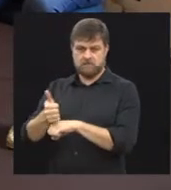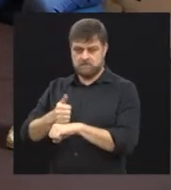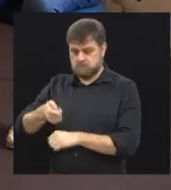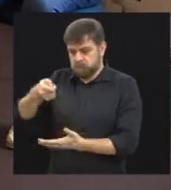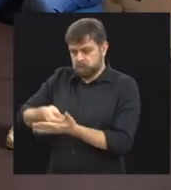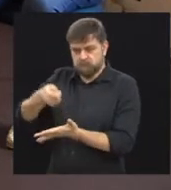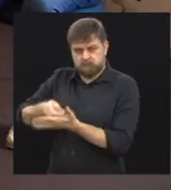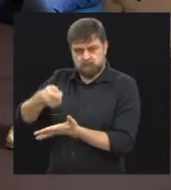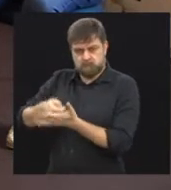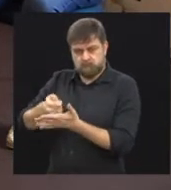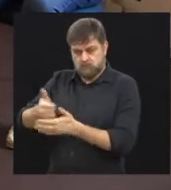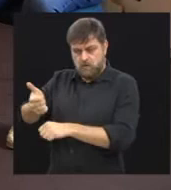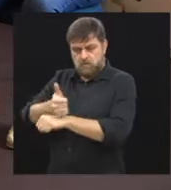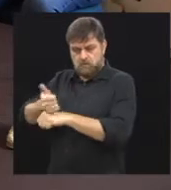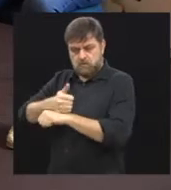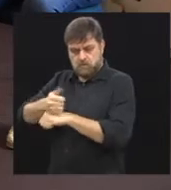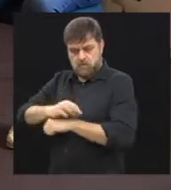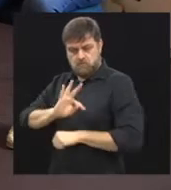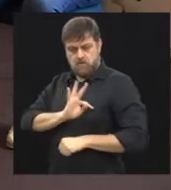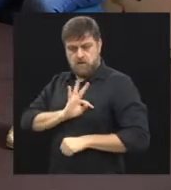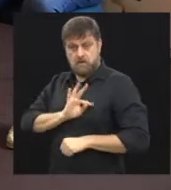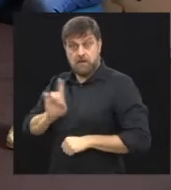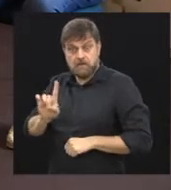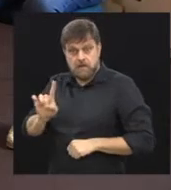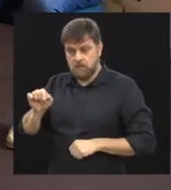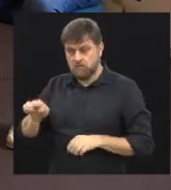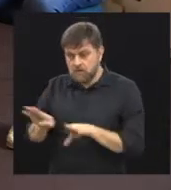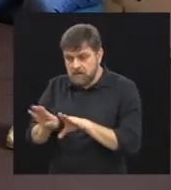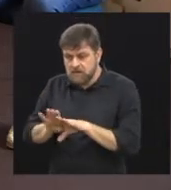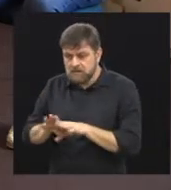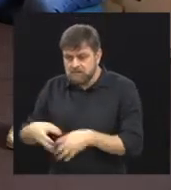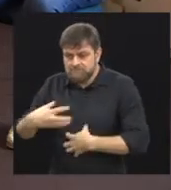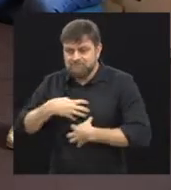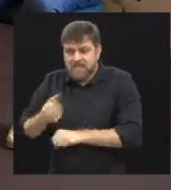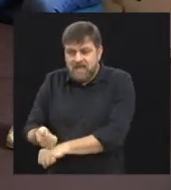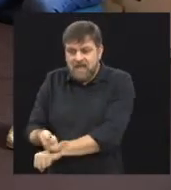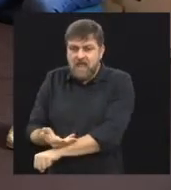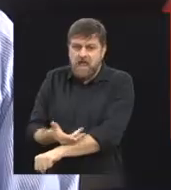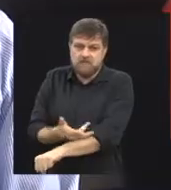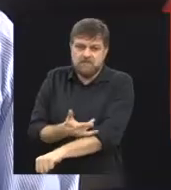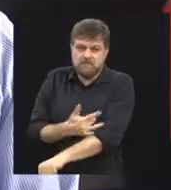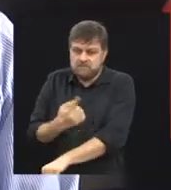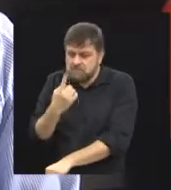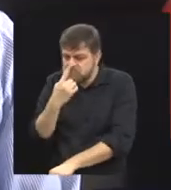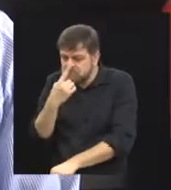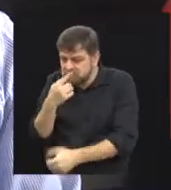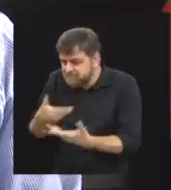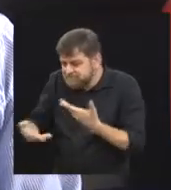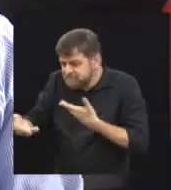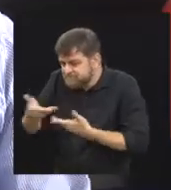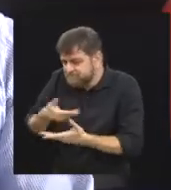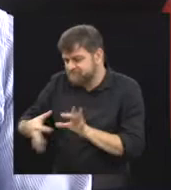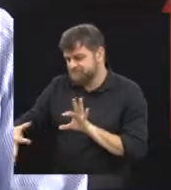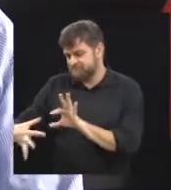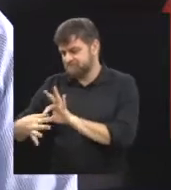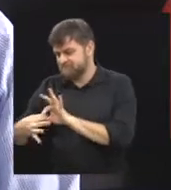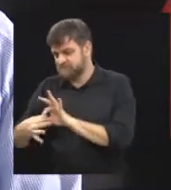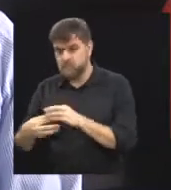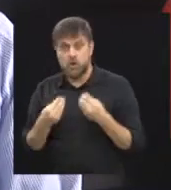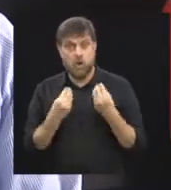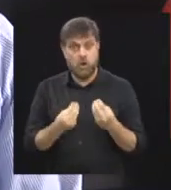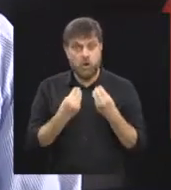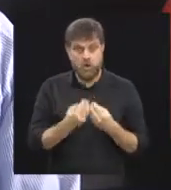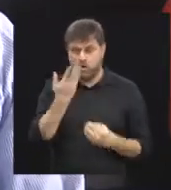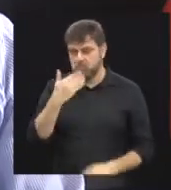exigido na sua capacidade técnica, ele também se envolve emocionalmente, porque você não tem como, olhando uma